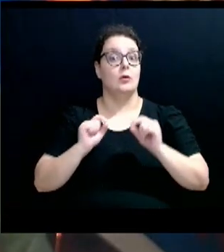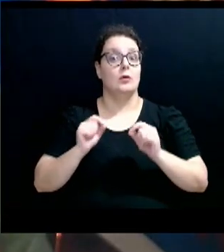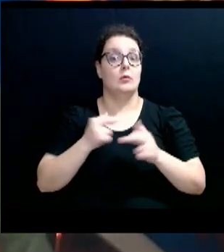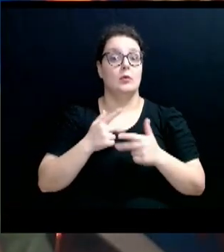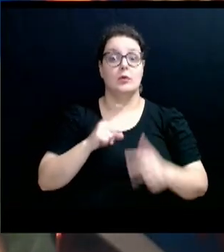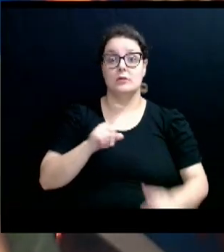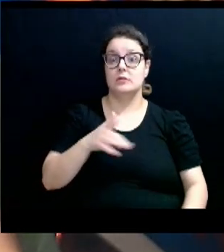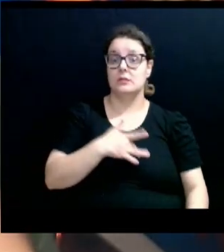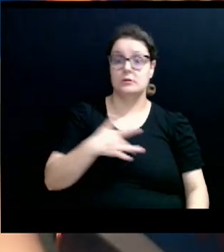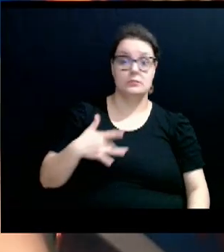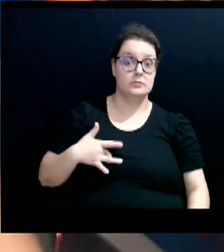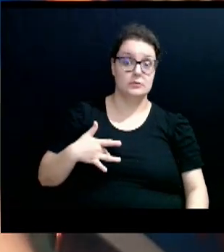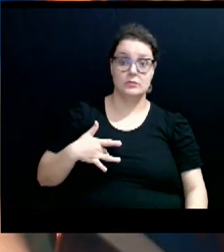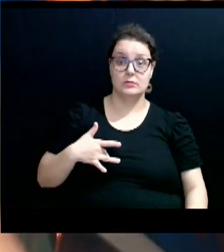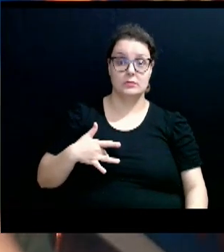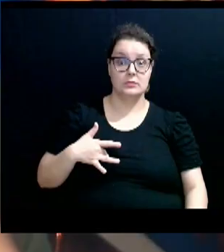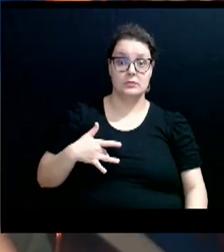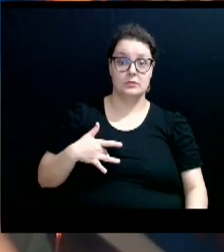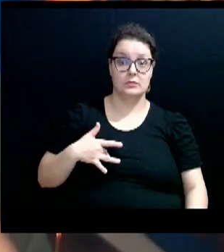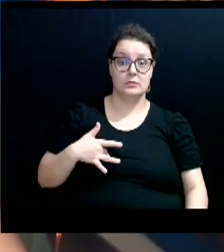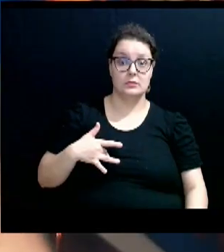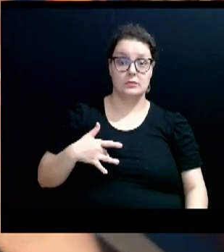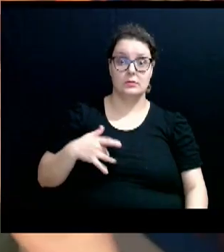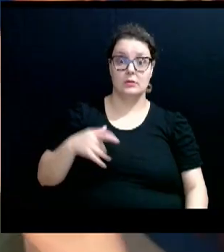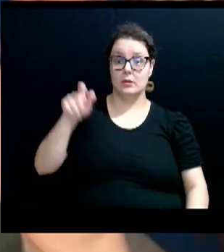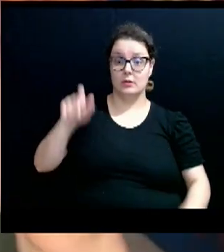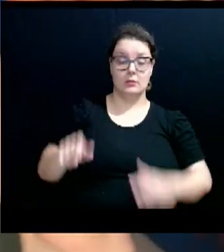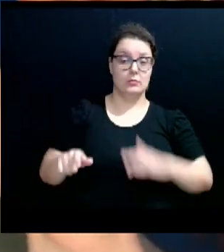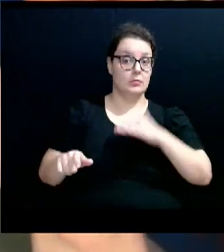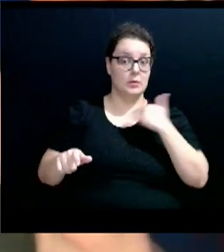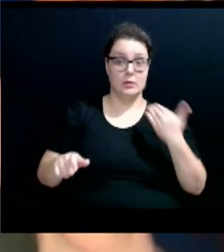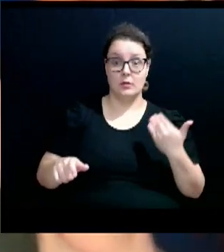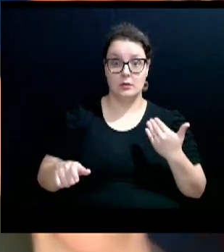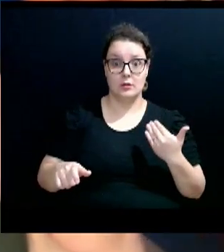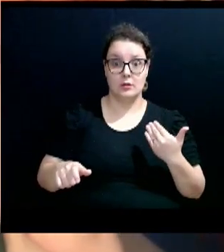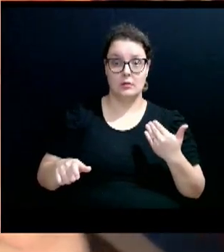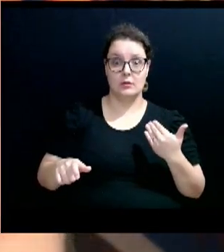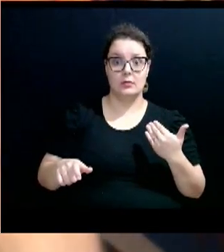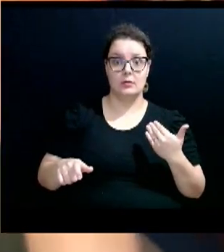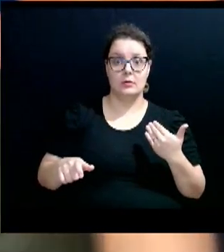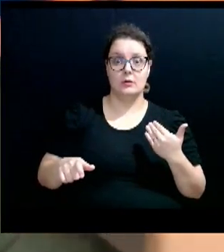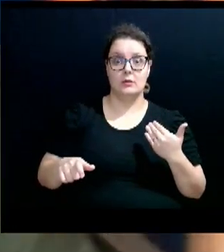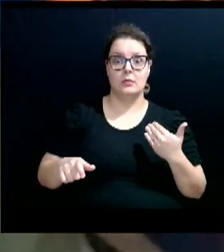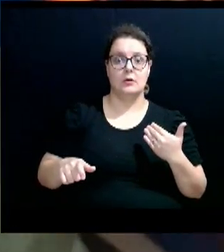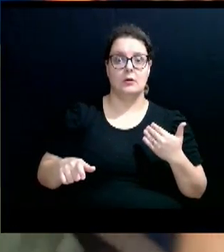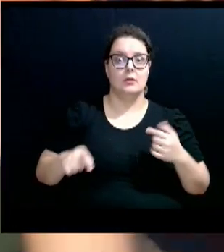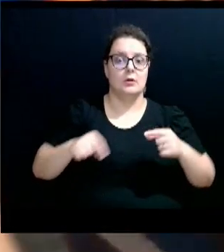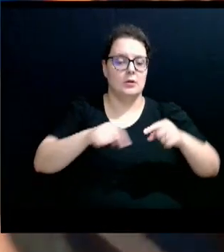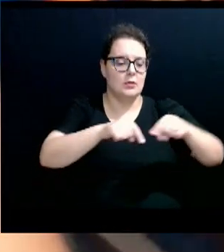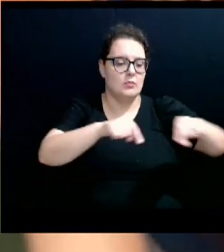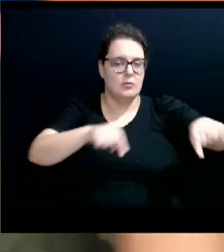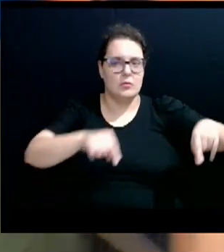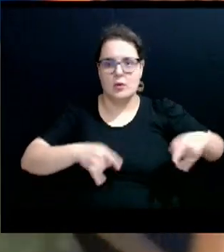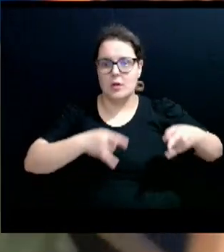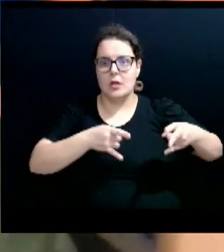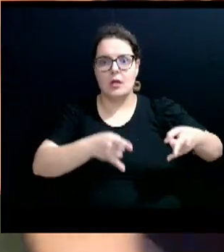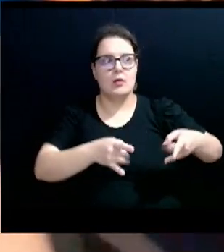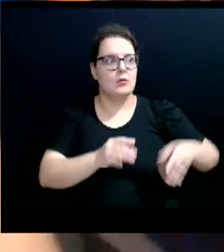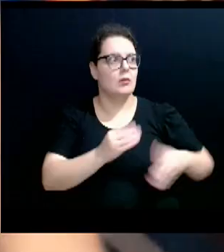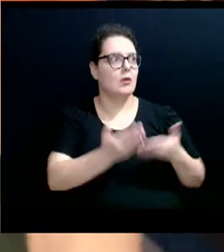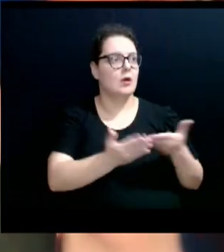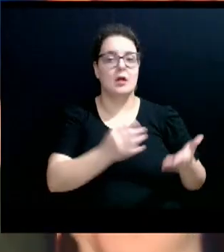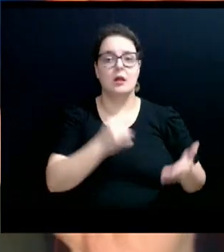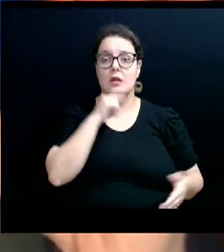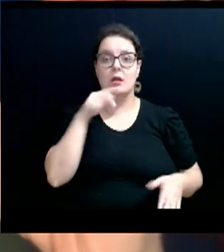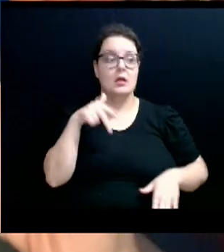a pessoa falecer e você manter para sempre aquele quarto intacto, ninguém entra aqui, não rela em nada,